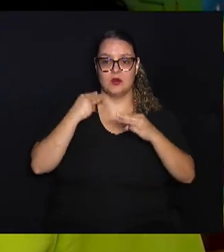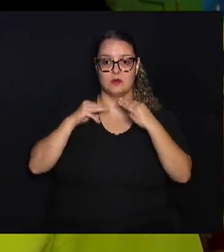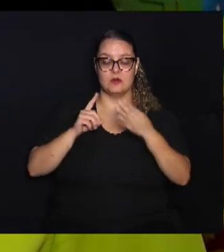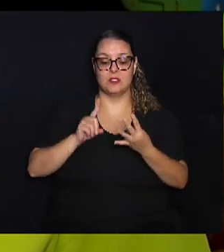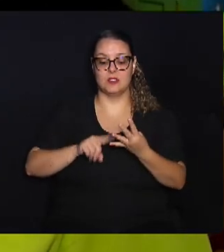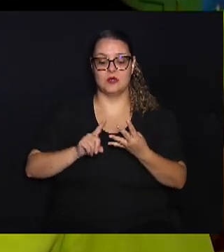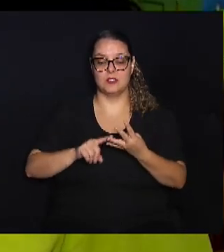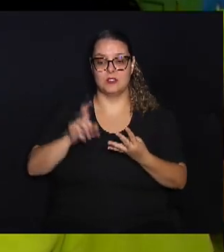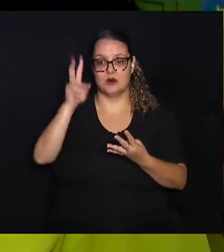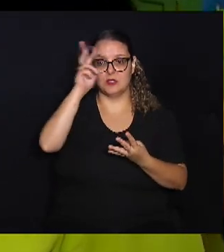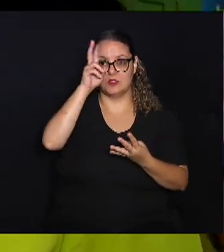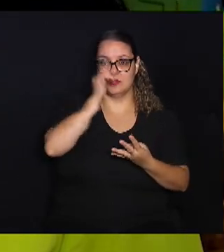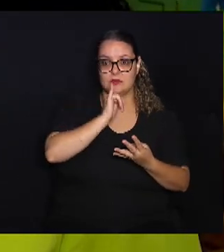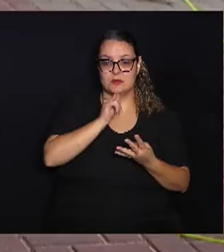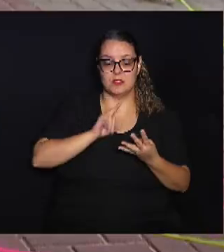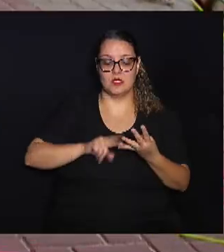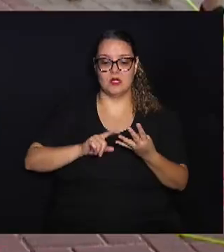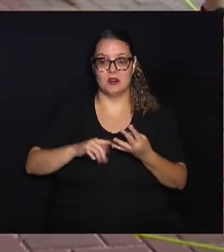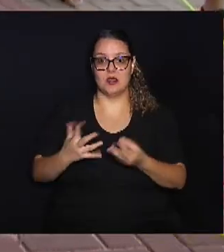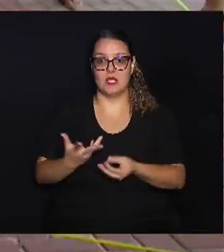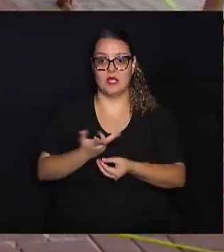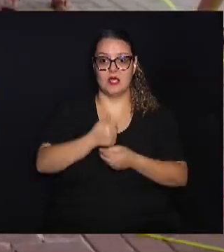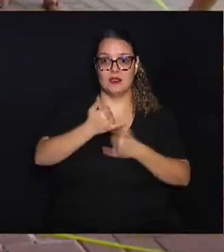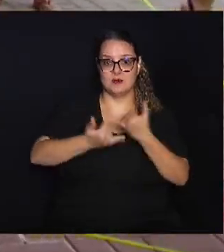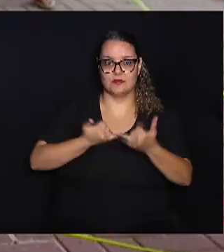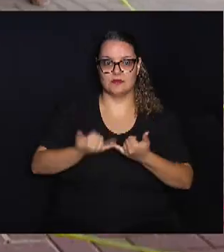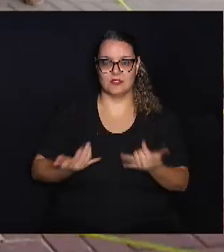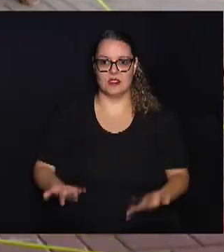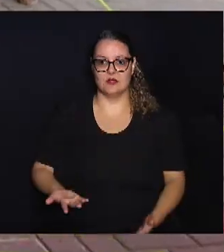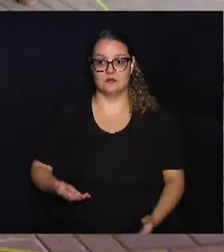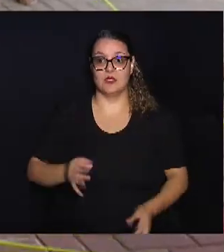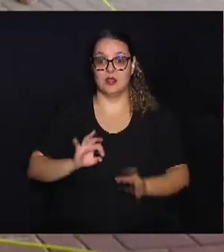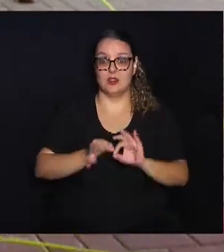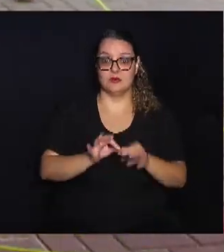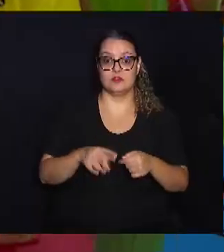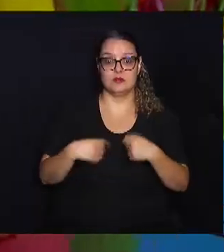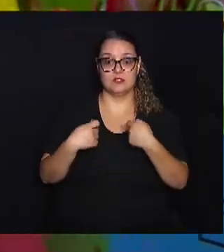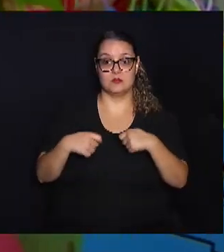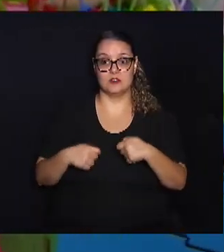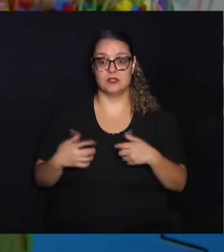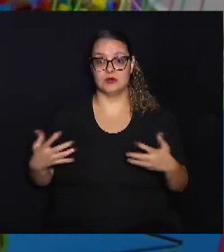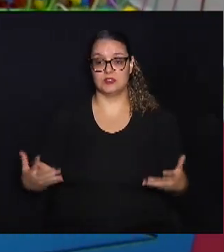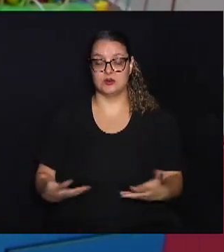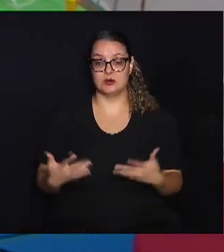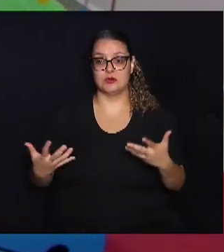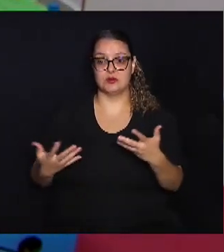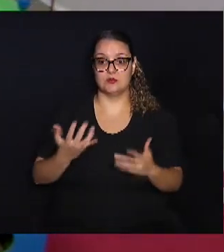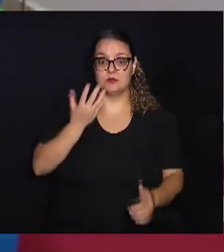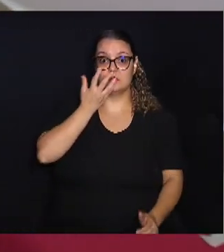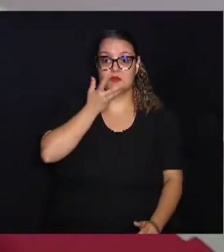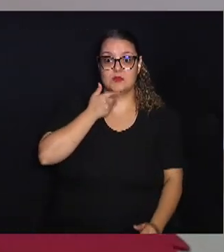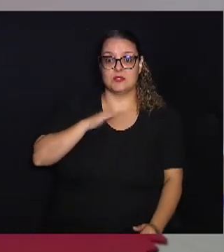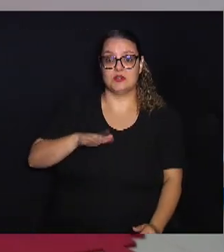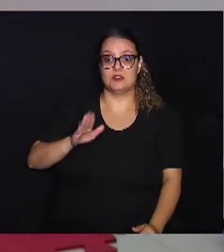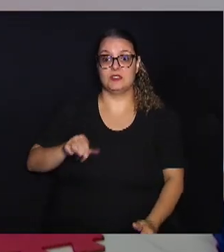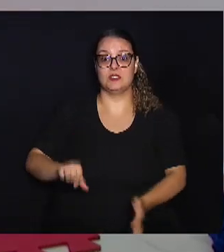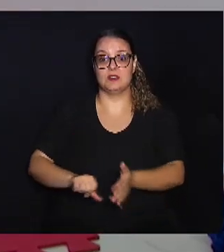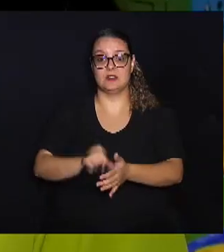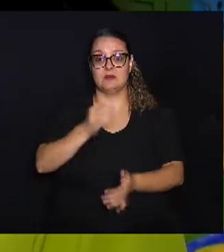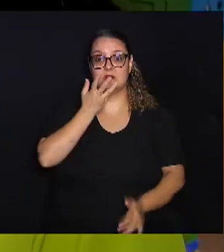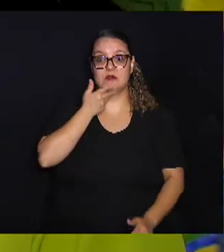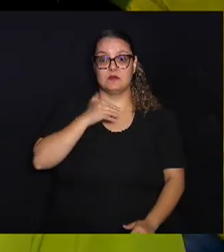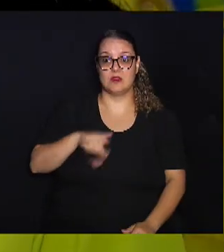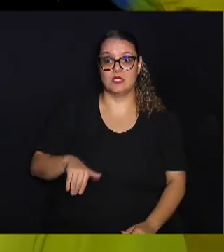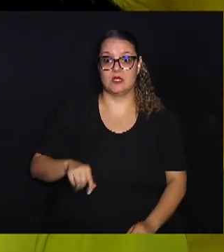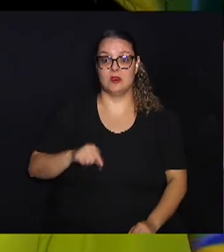de história e a arte do brincar. As oficinas surgiram da necessidade de estimular as crianças já na primeira infância, que